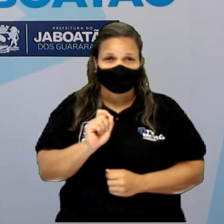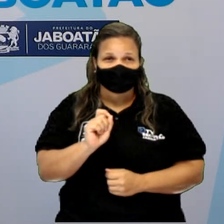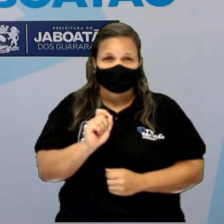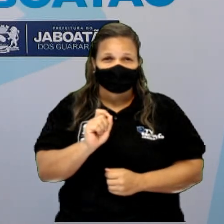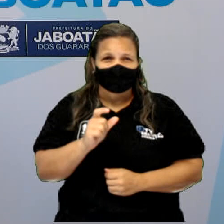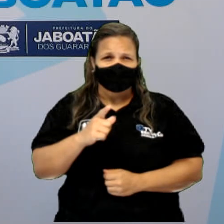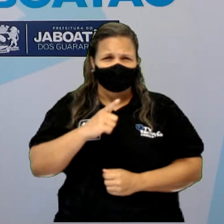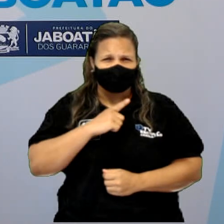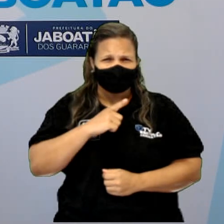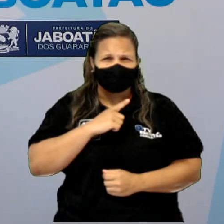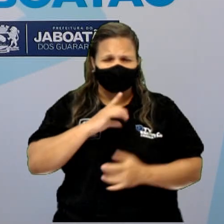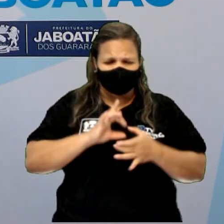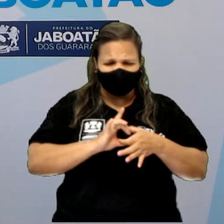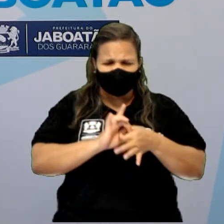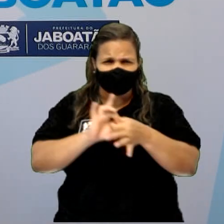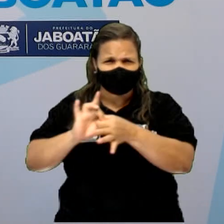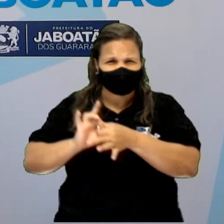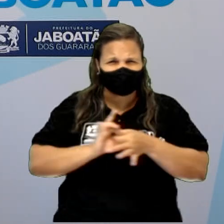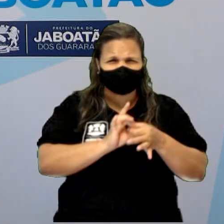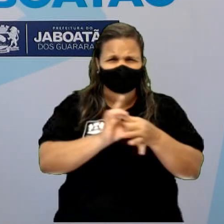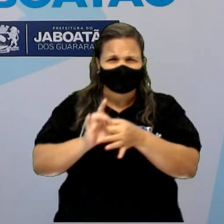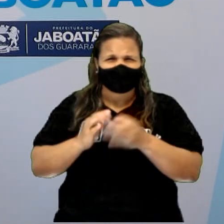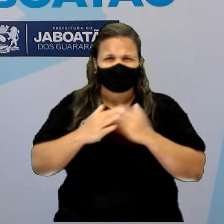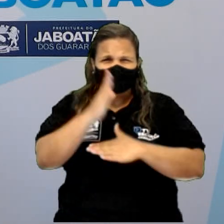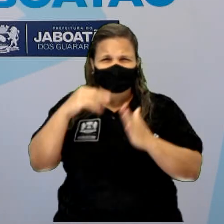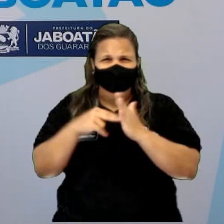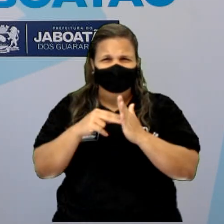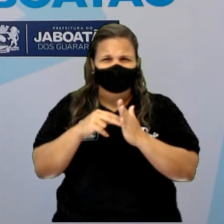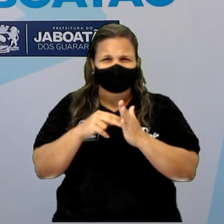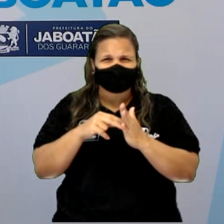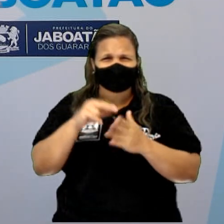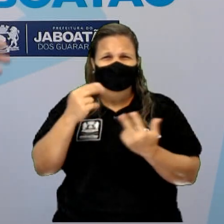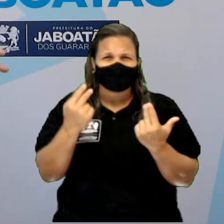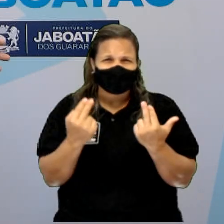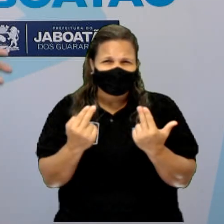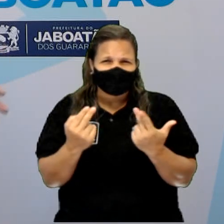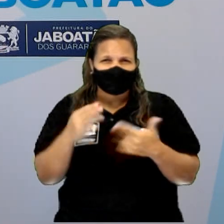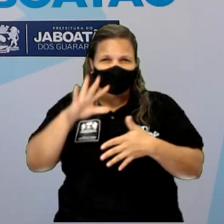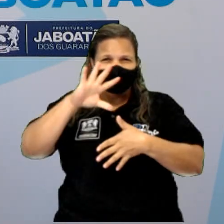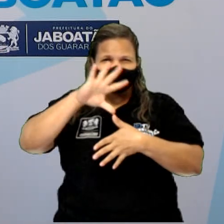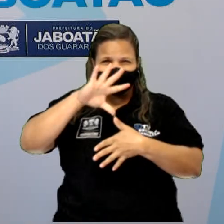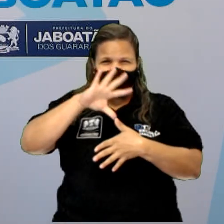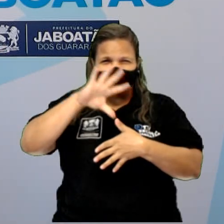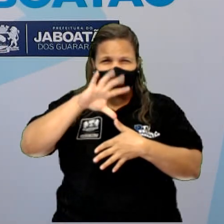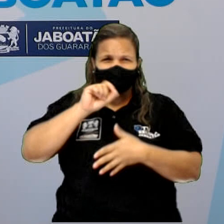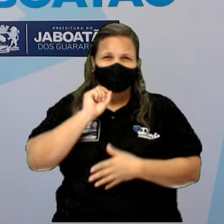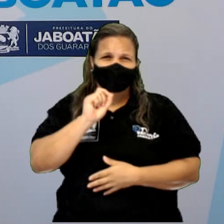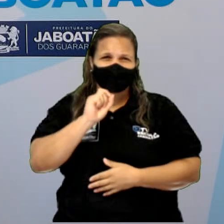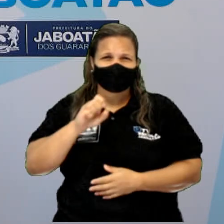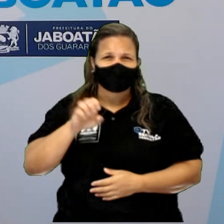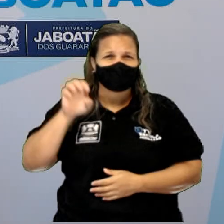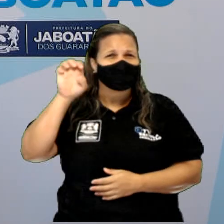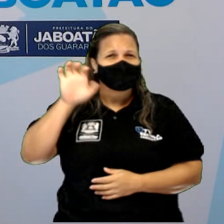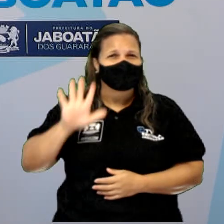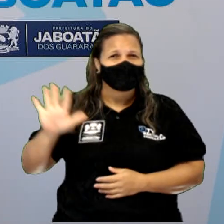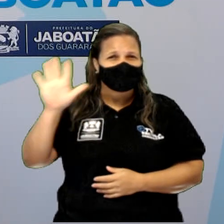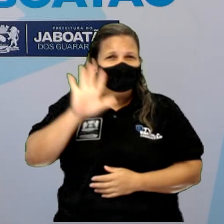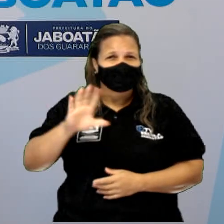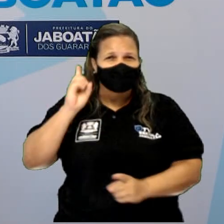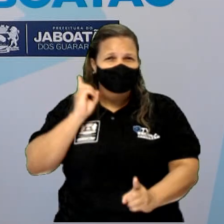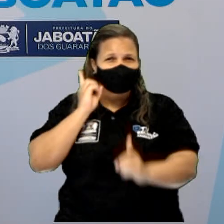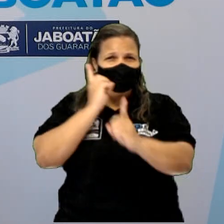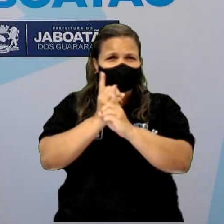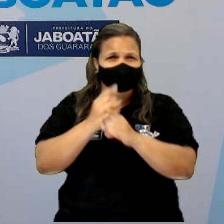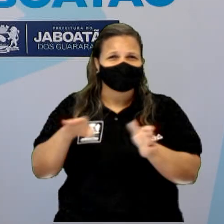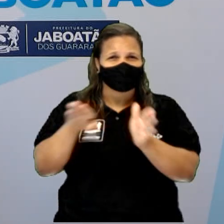havia homogeneidade, se era tudo igual na América. Qual é a realidade que o europeu encontrou quando chegou aqui no século XVI? E